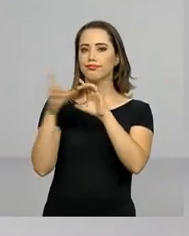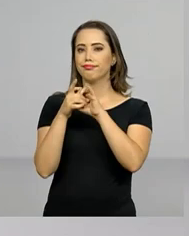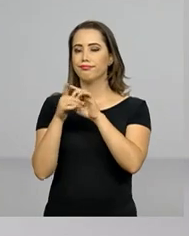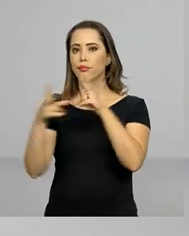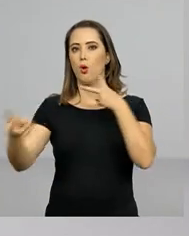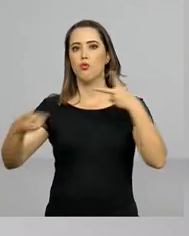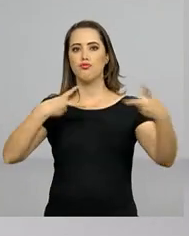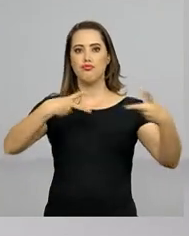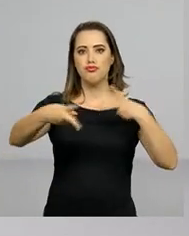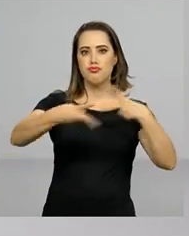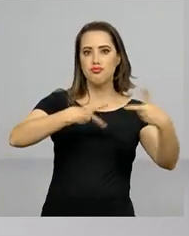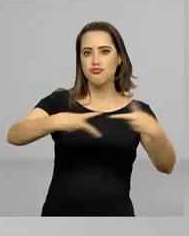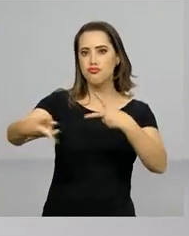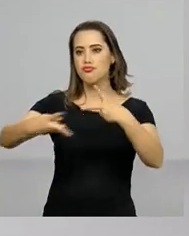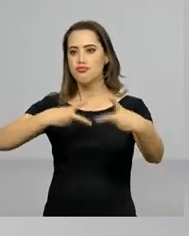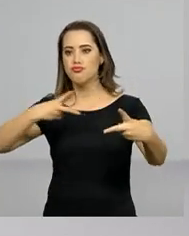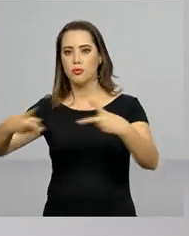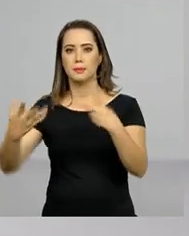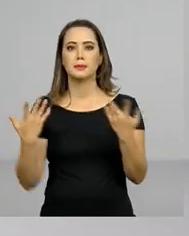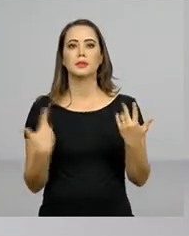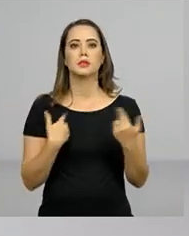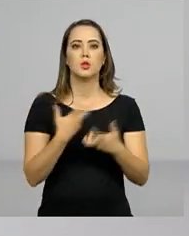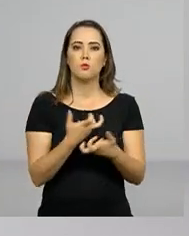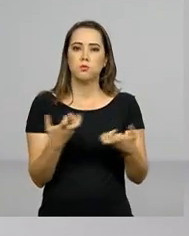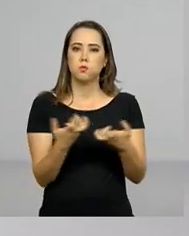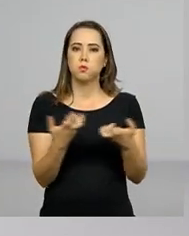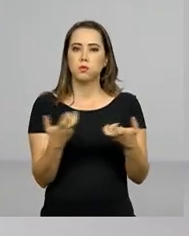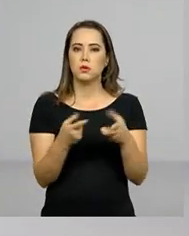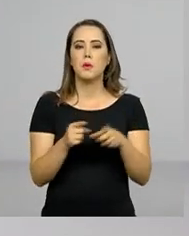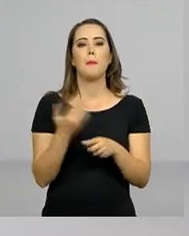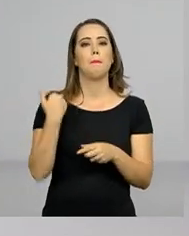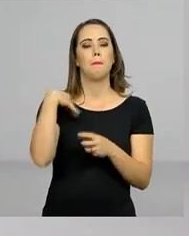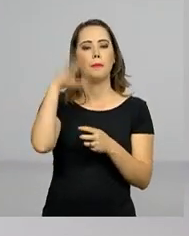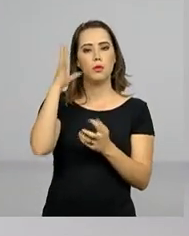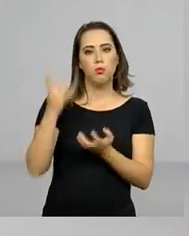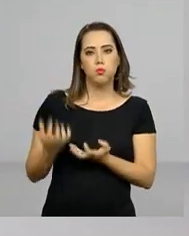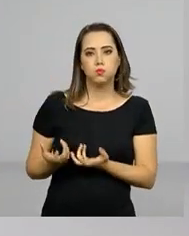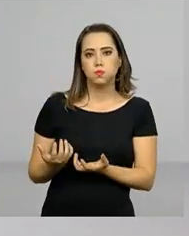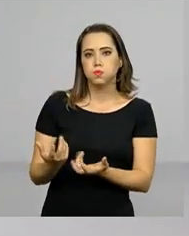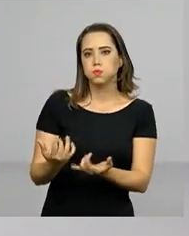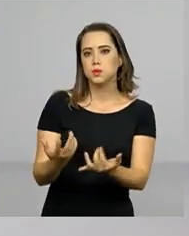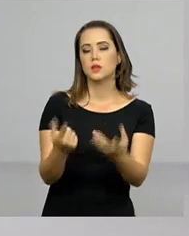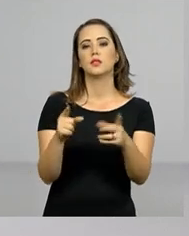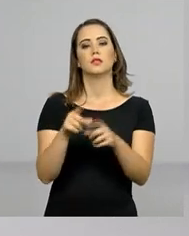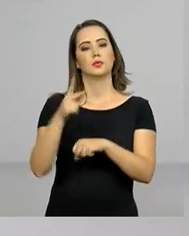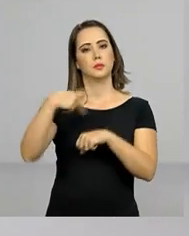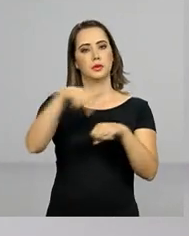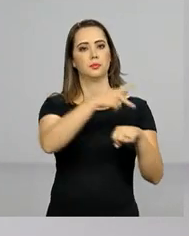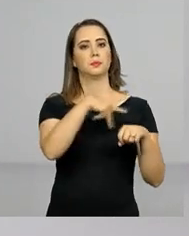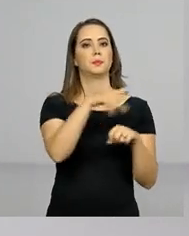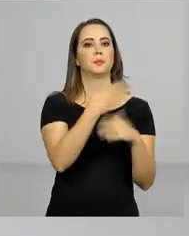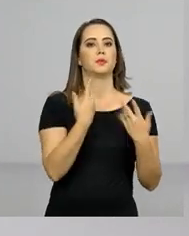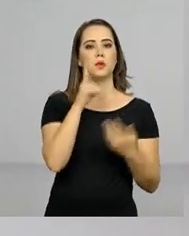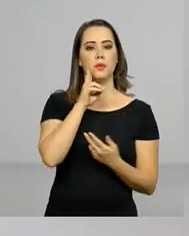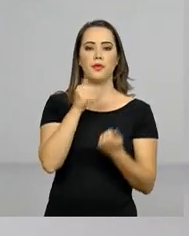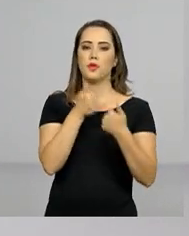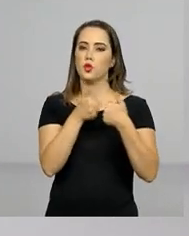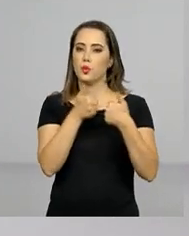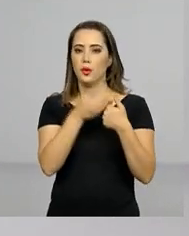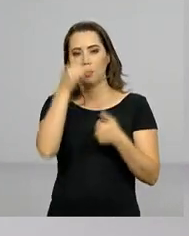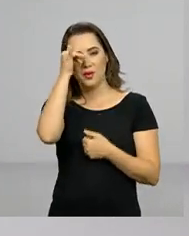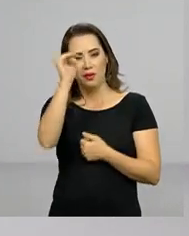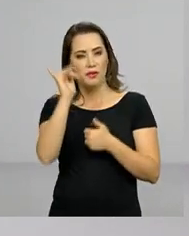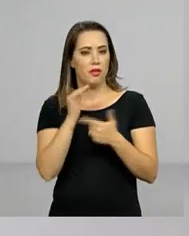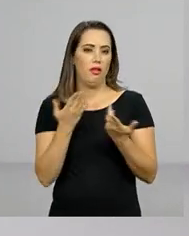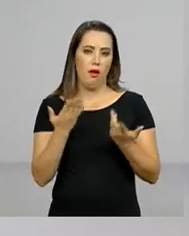ventos fortes e mata seca aumenta o risco de incêndio pelo país e para acompanhar de perto a situação e combater o